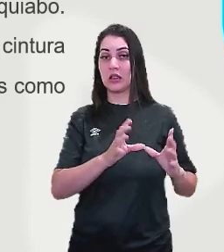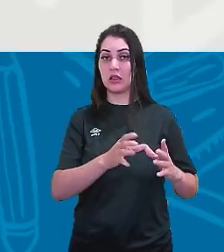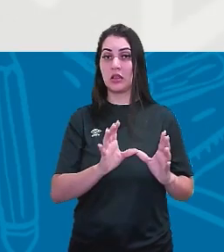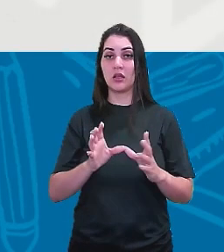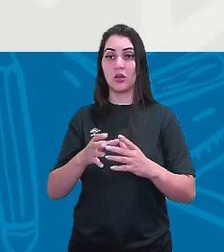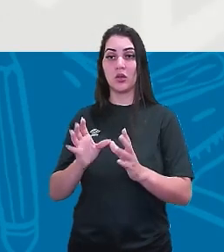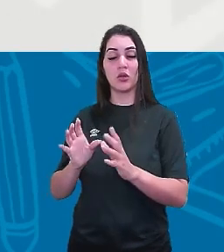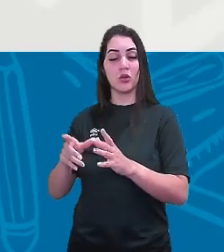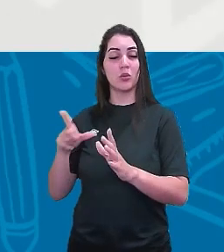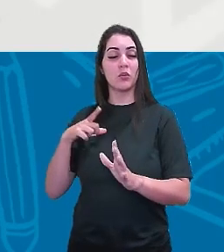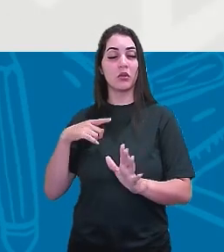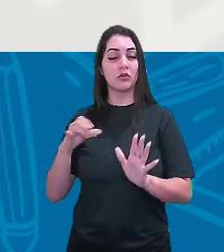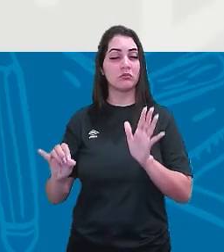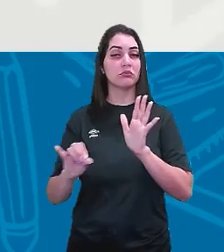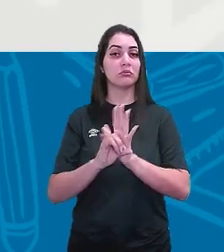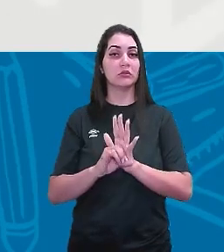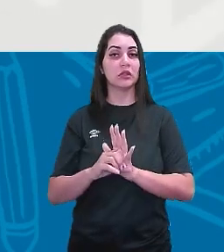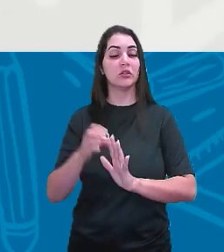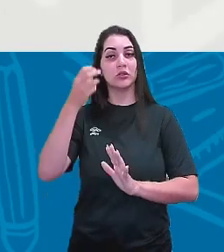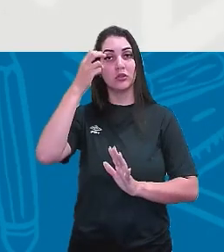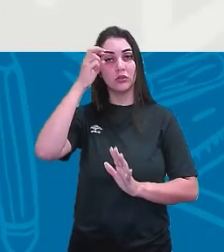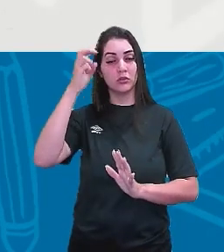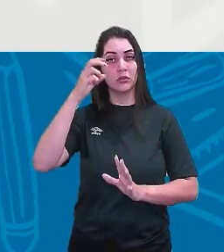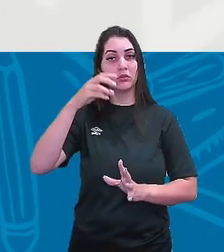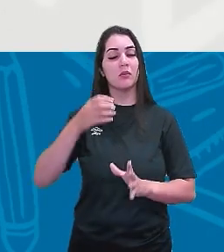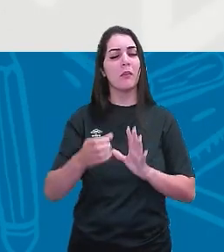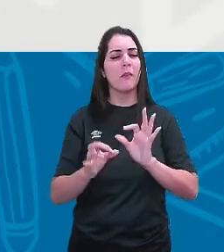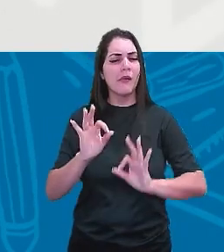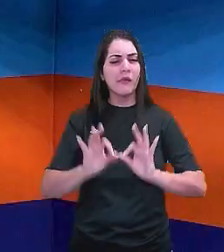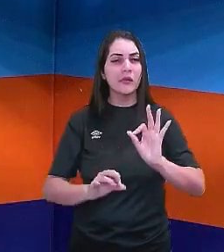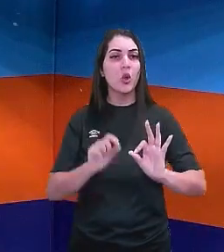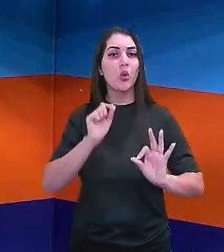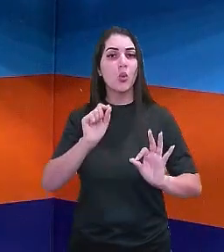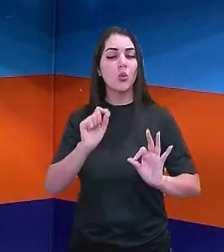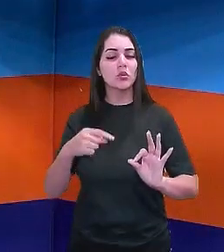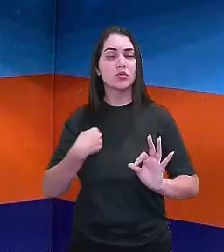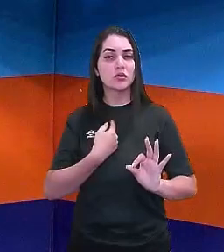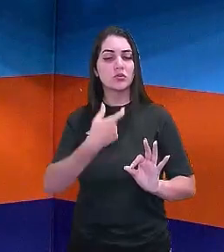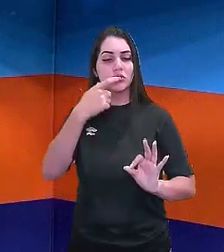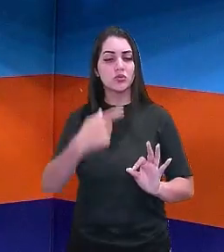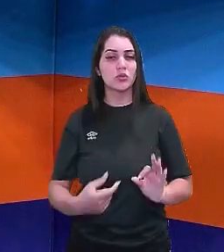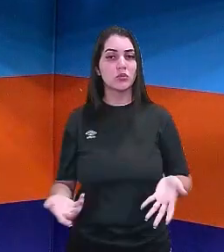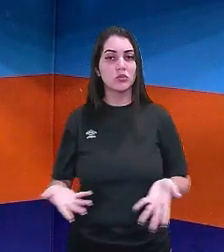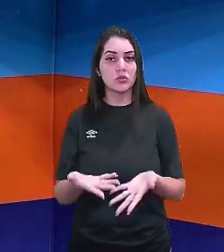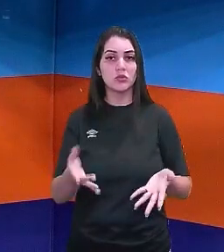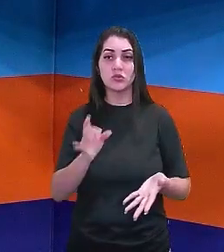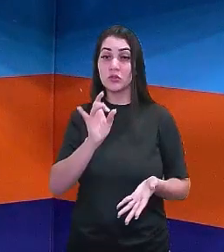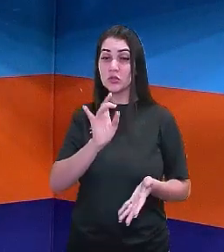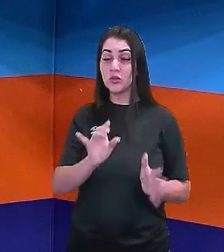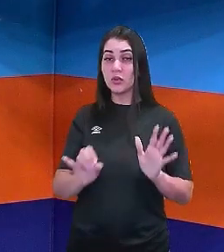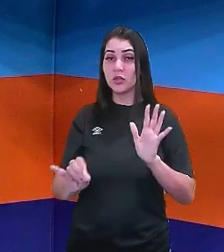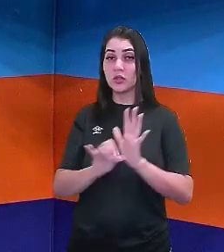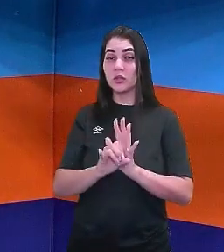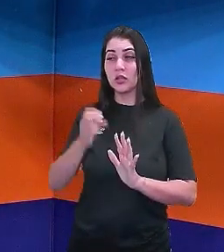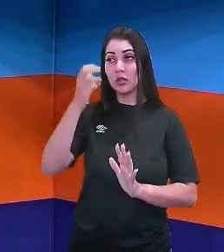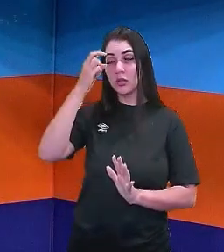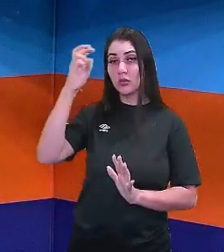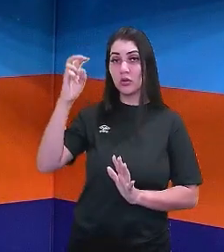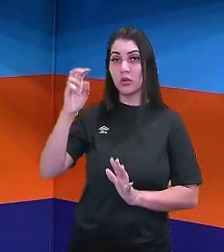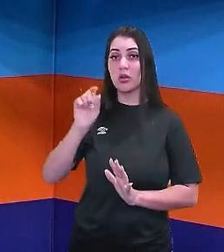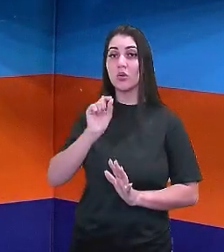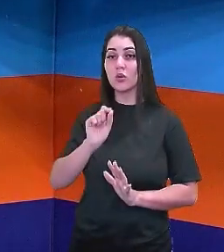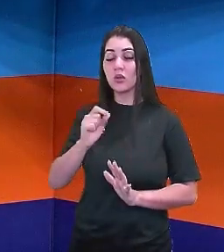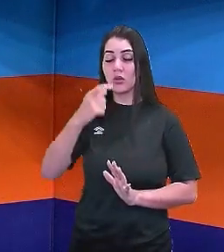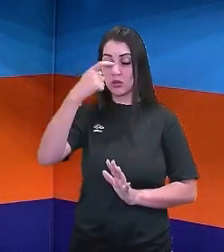sua identidade cultural para formarmos o que somos hoje. Mas não foi só a questão de identidade cultural, foi quem somos hoje, né?